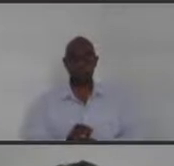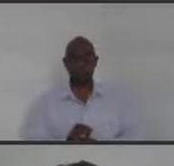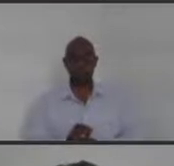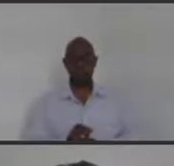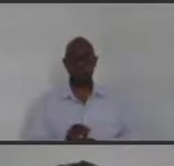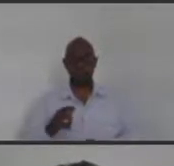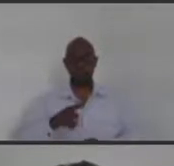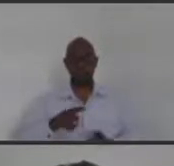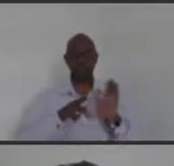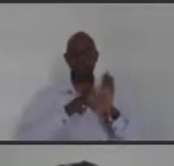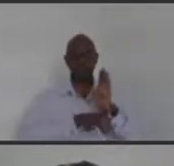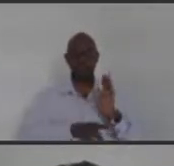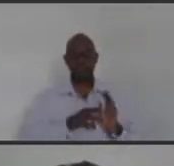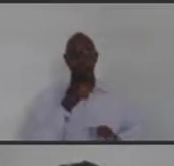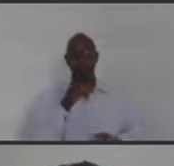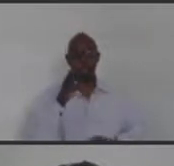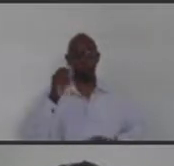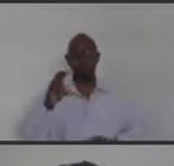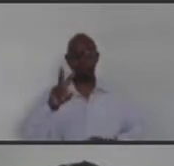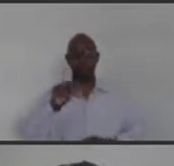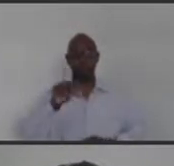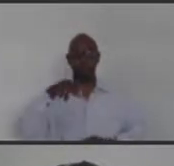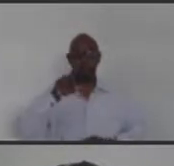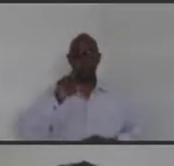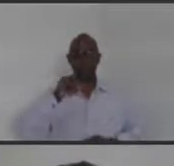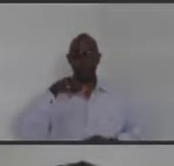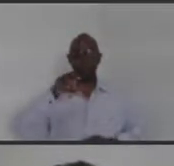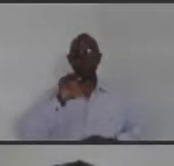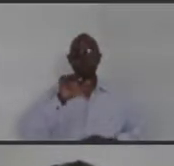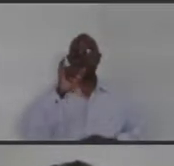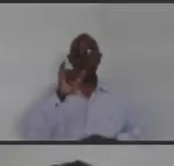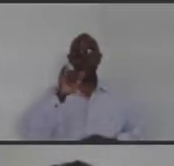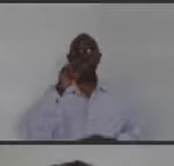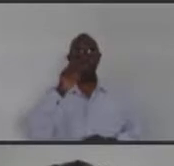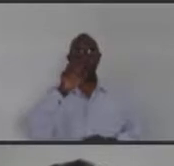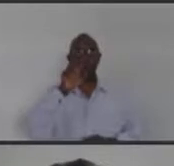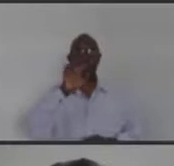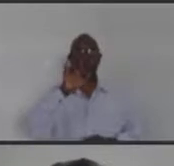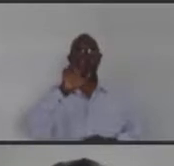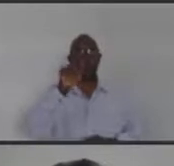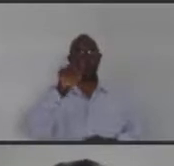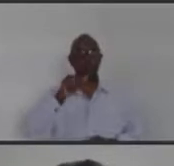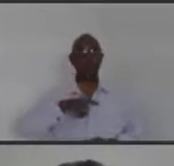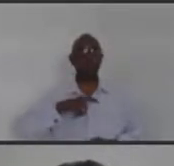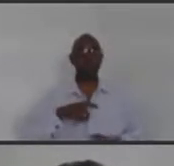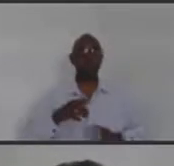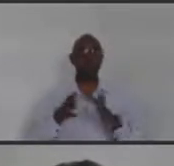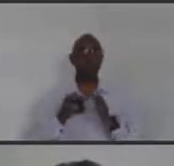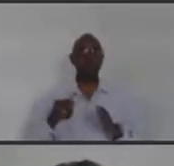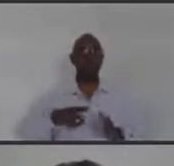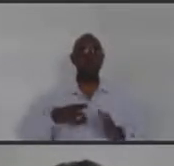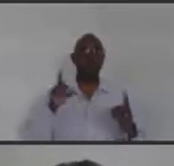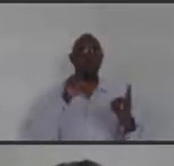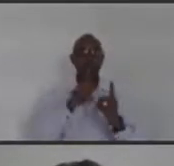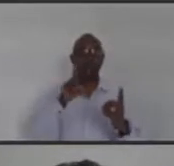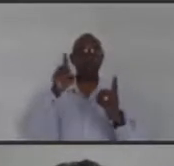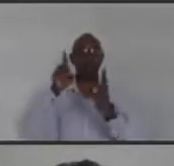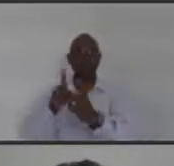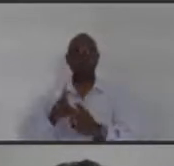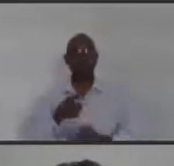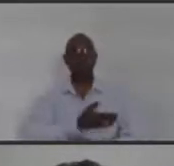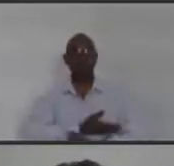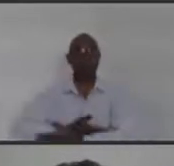161/2020, autoria vereador Valdinei Pereira, institui o programa de atendimento médico nas creches do município de